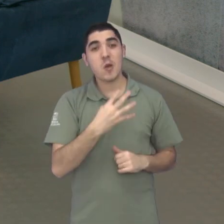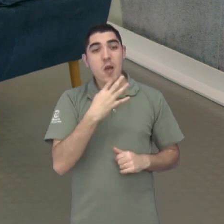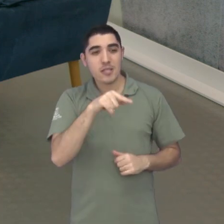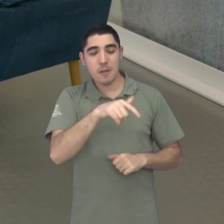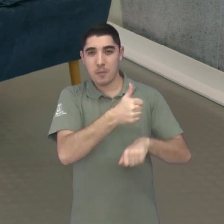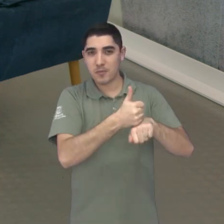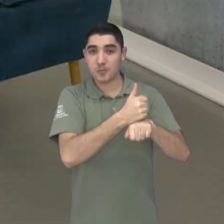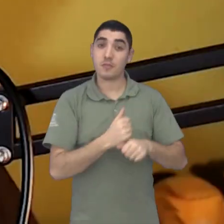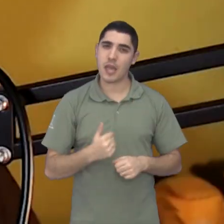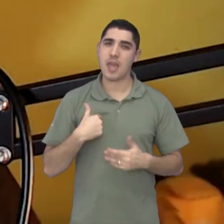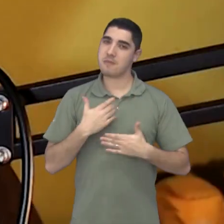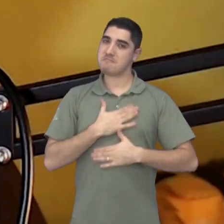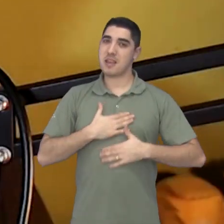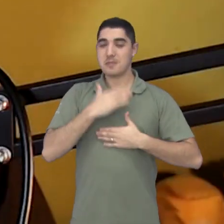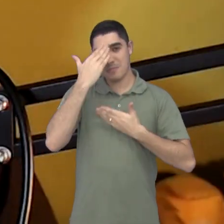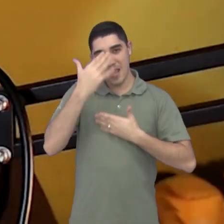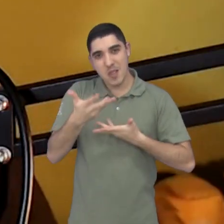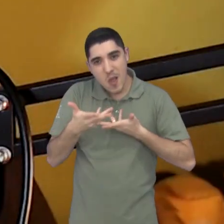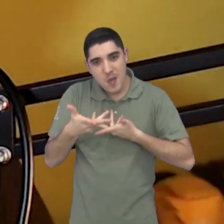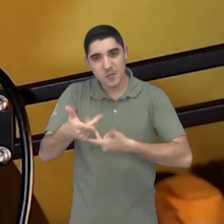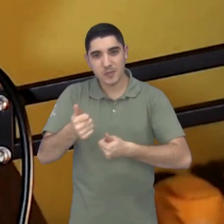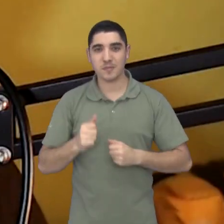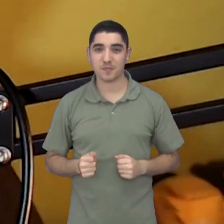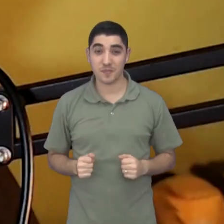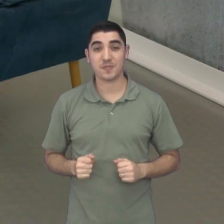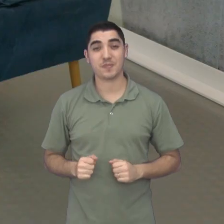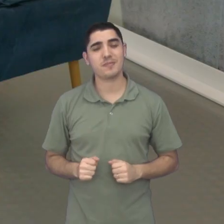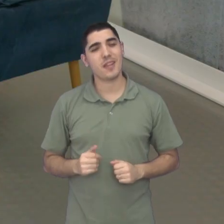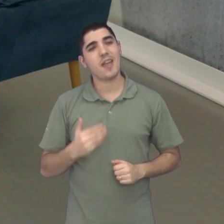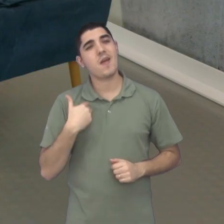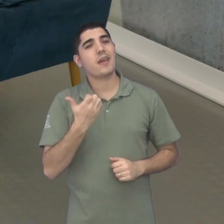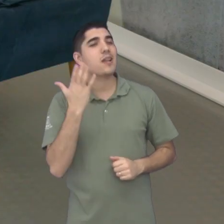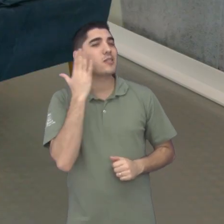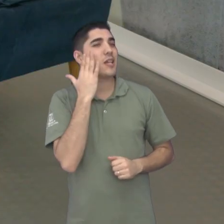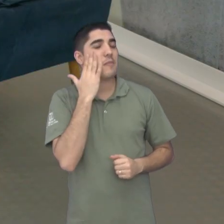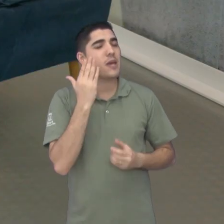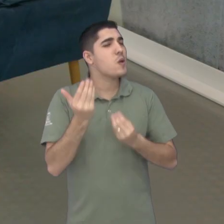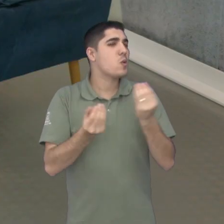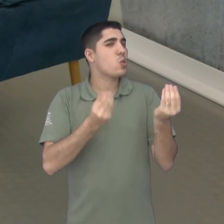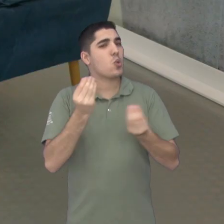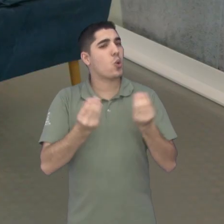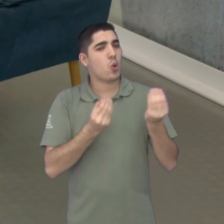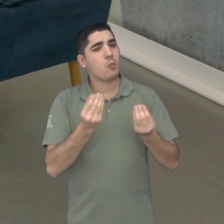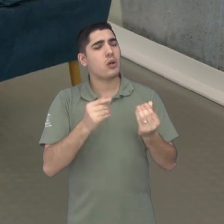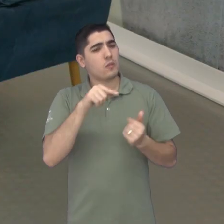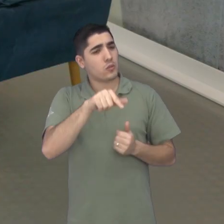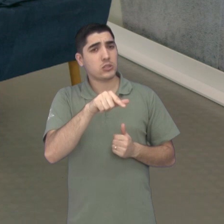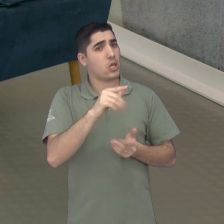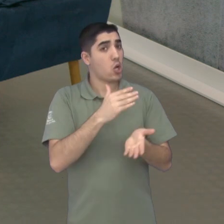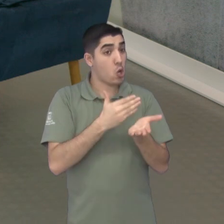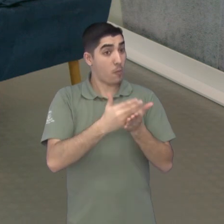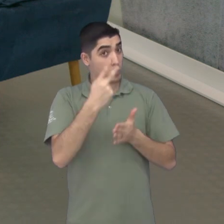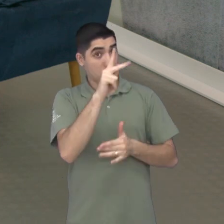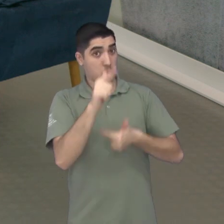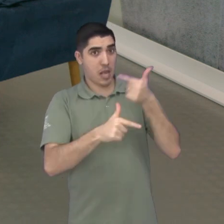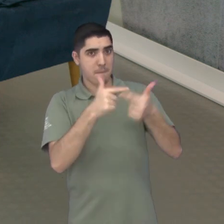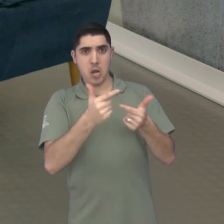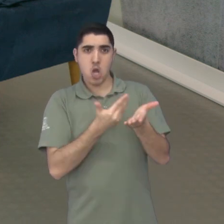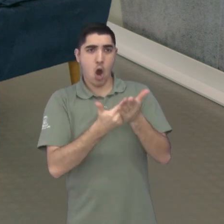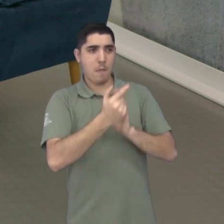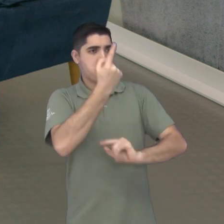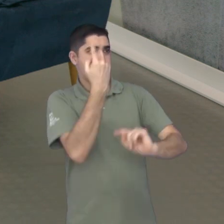viu? O prazer é meu e obrigada pelo convite. Eu quero saber como que foi essa explosão do